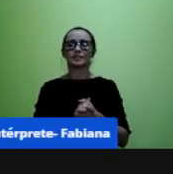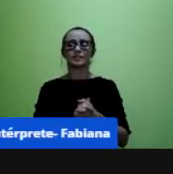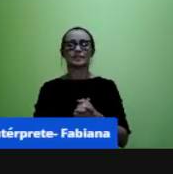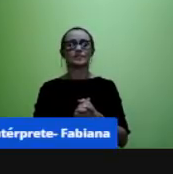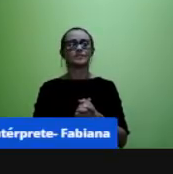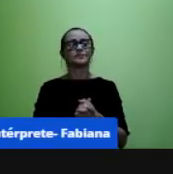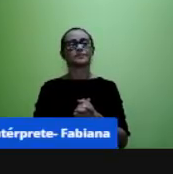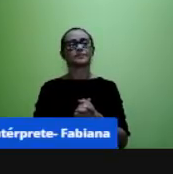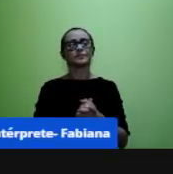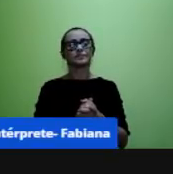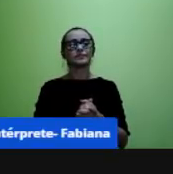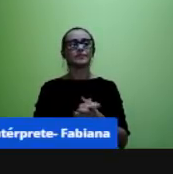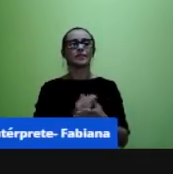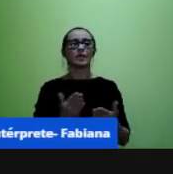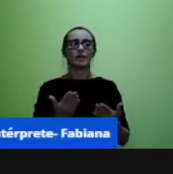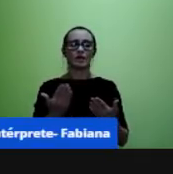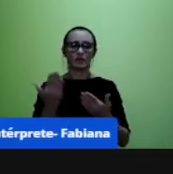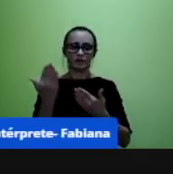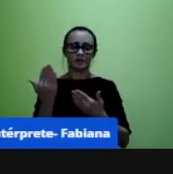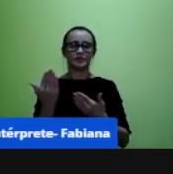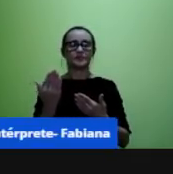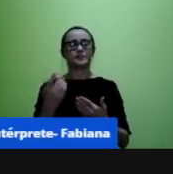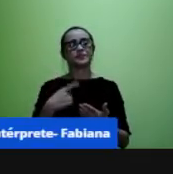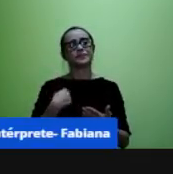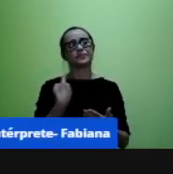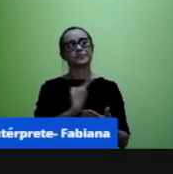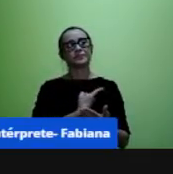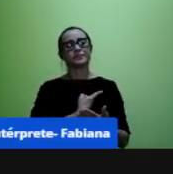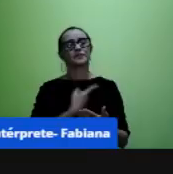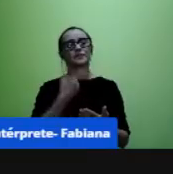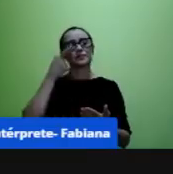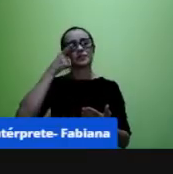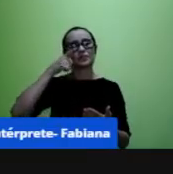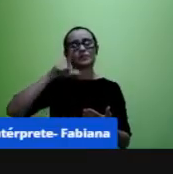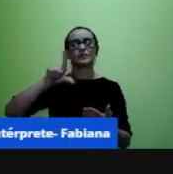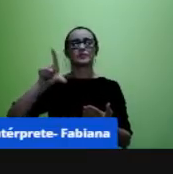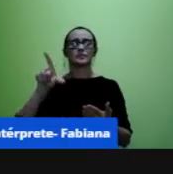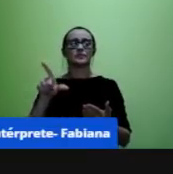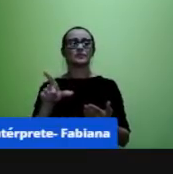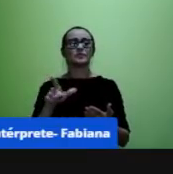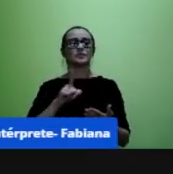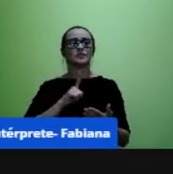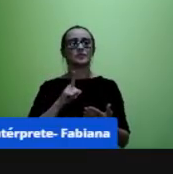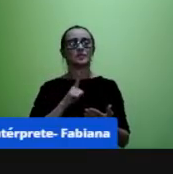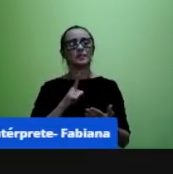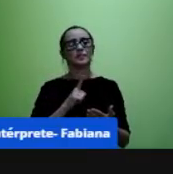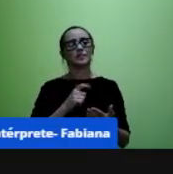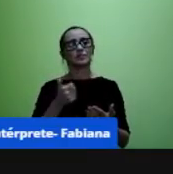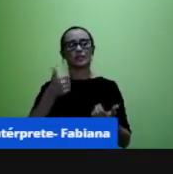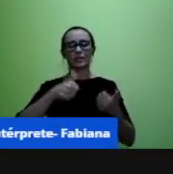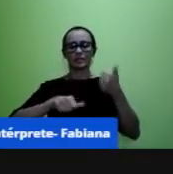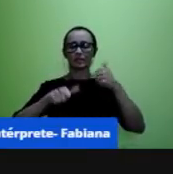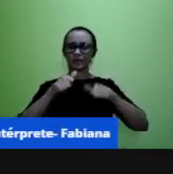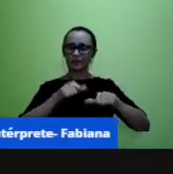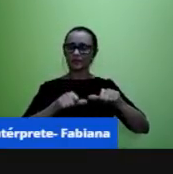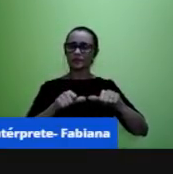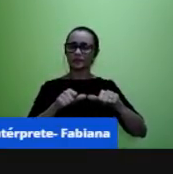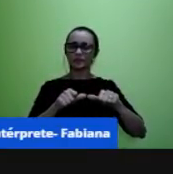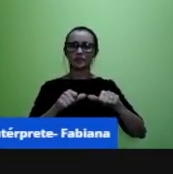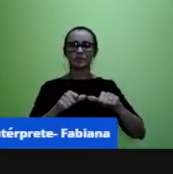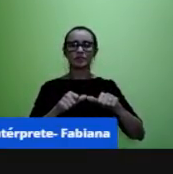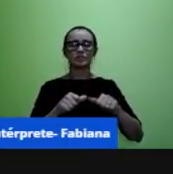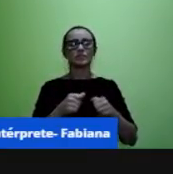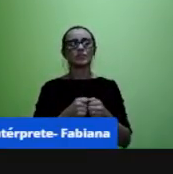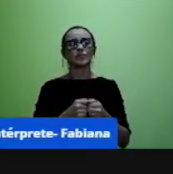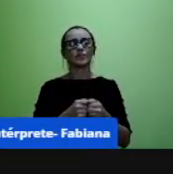No próximo slide, então, para a gente conseguir realizar uma boa avaliação, nós temos que ter um